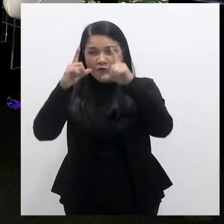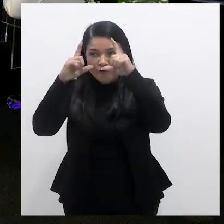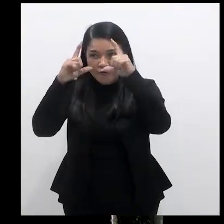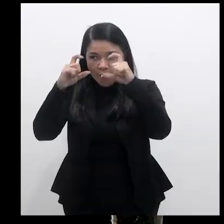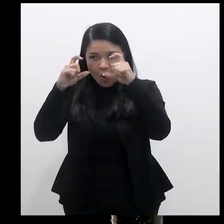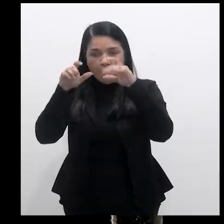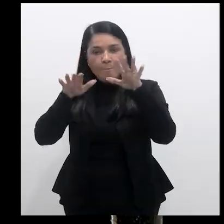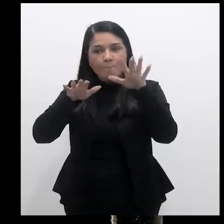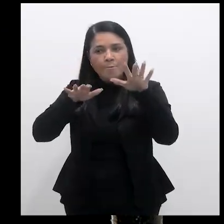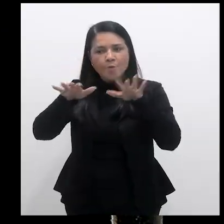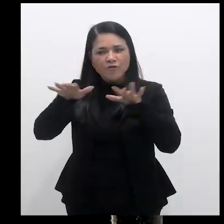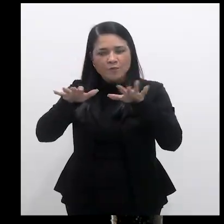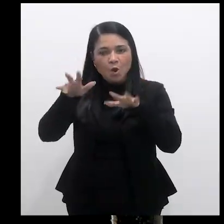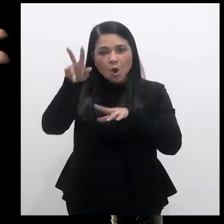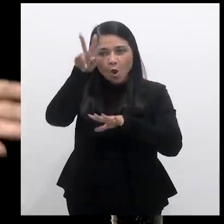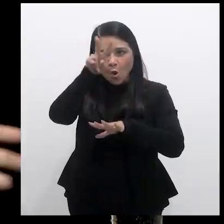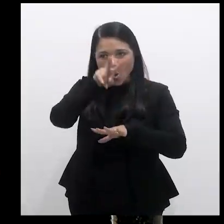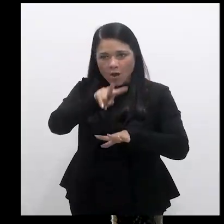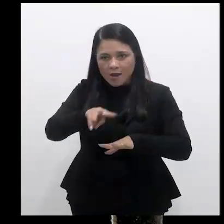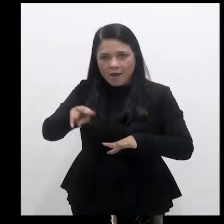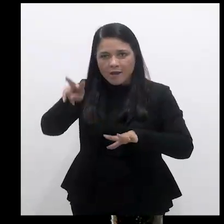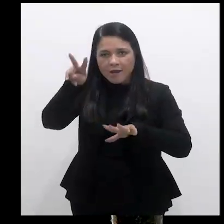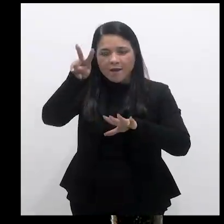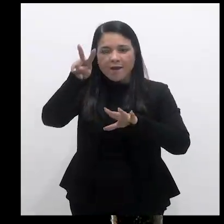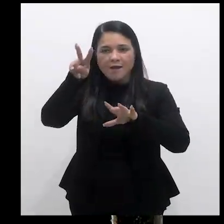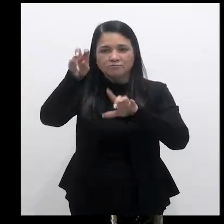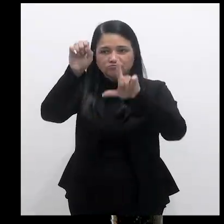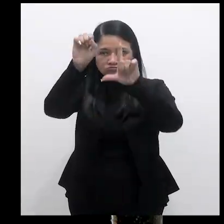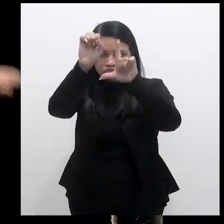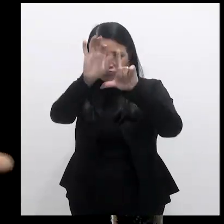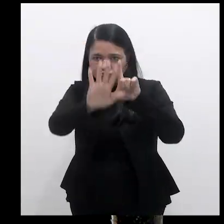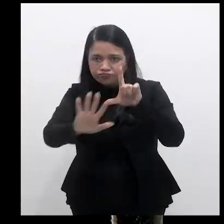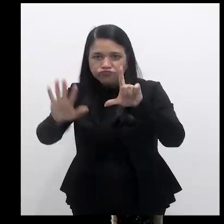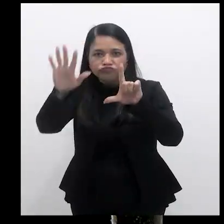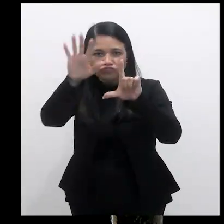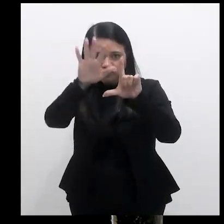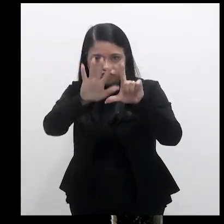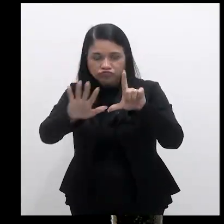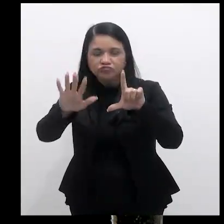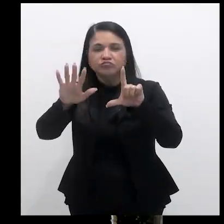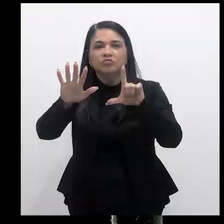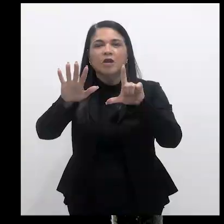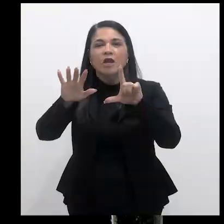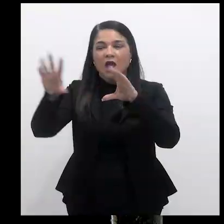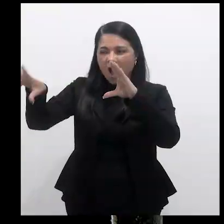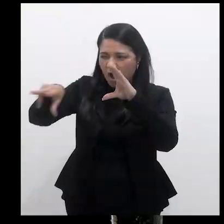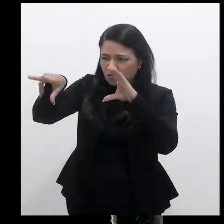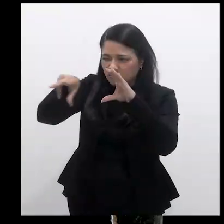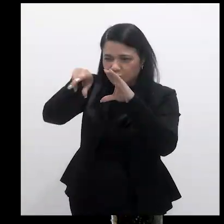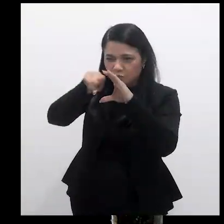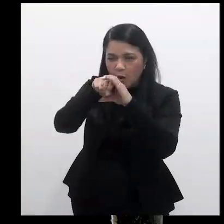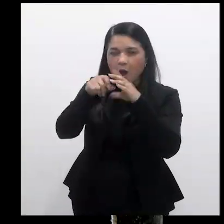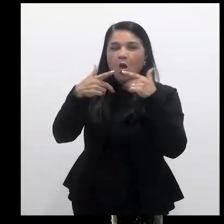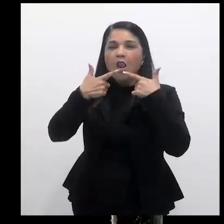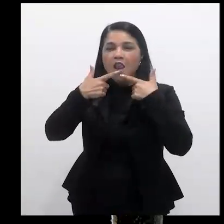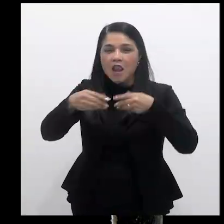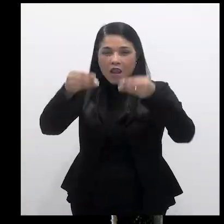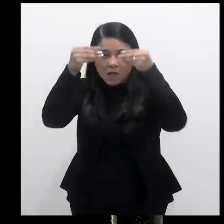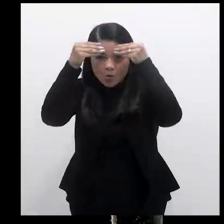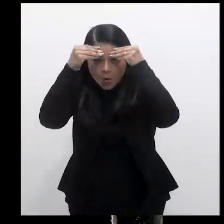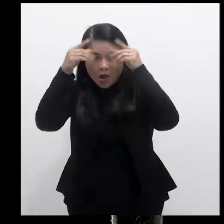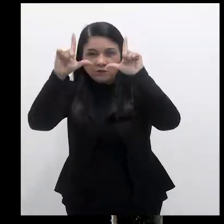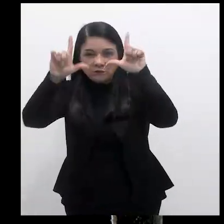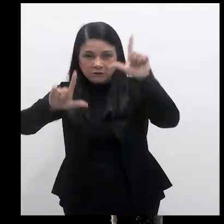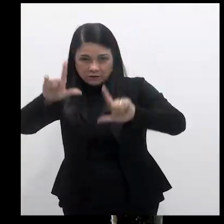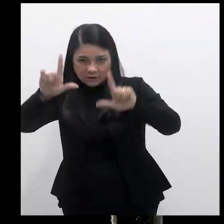para a foto em movimento, que é o olhar cinematográfico. Justamente o que a gente está fazendo aqui, essa questão do audiovisual, essa linguagem toda,